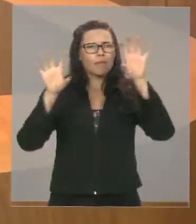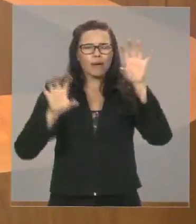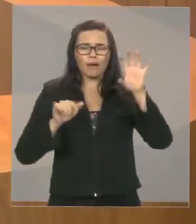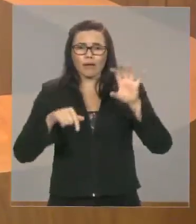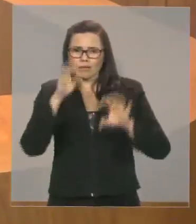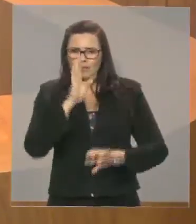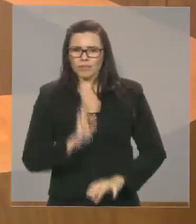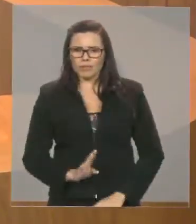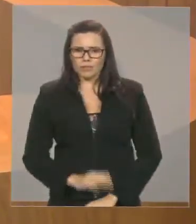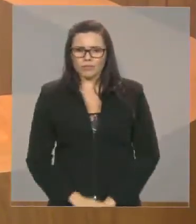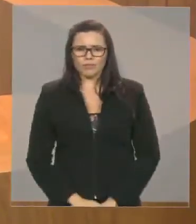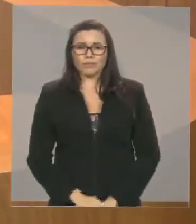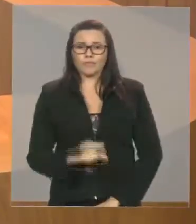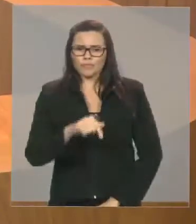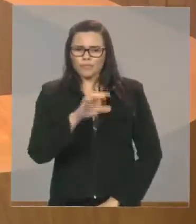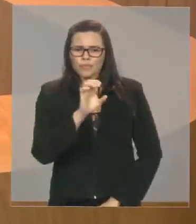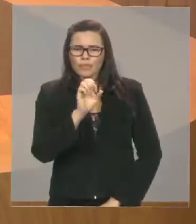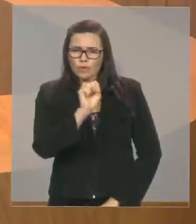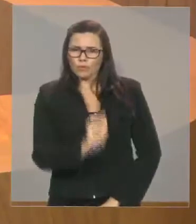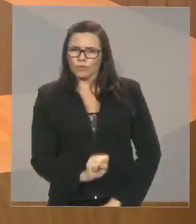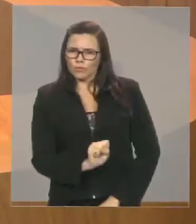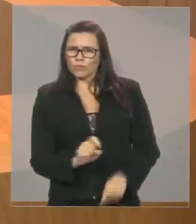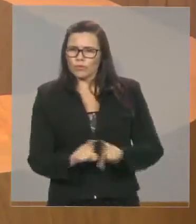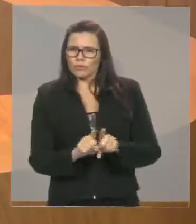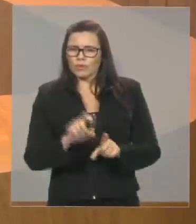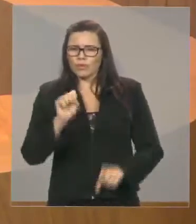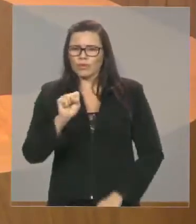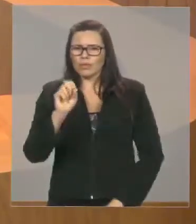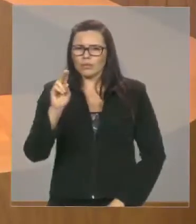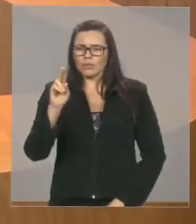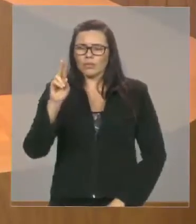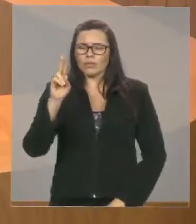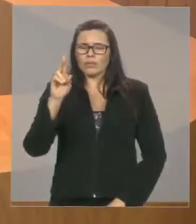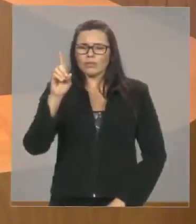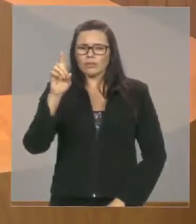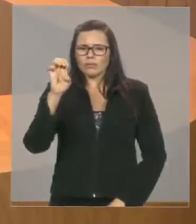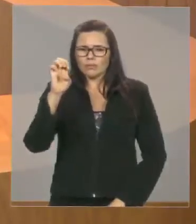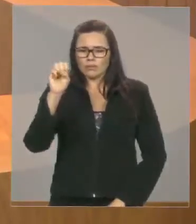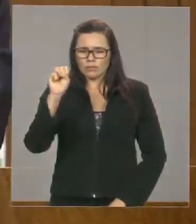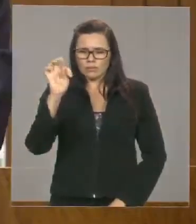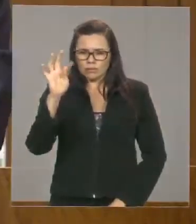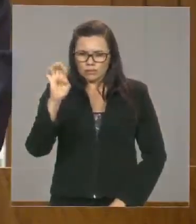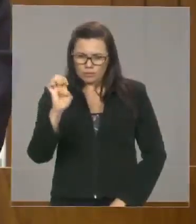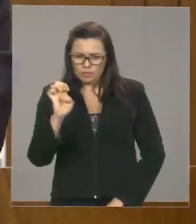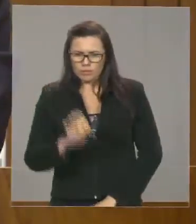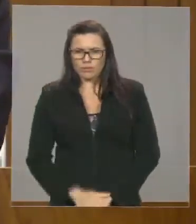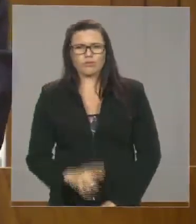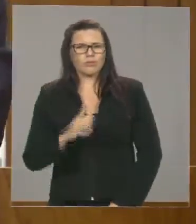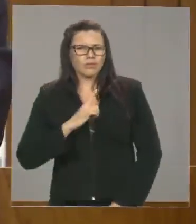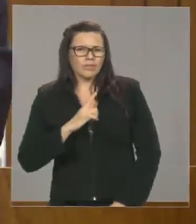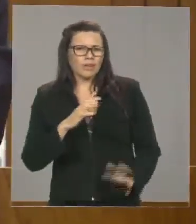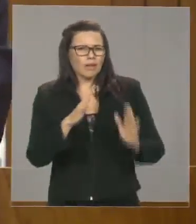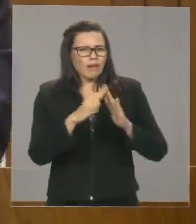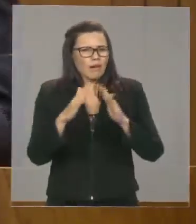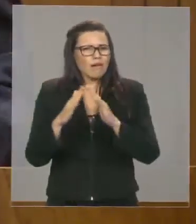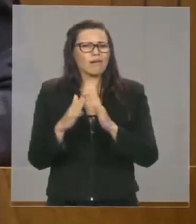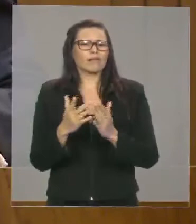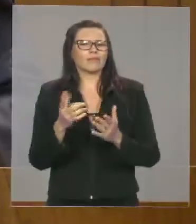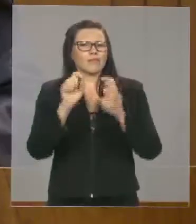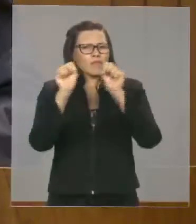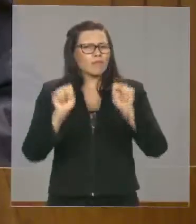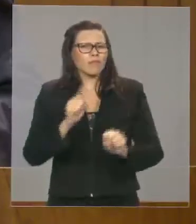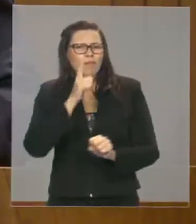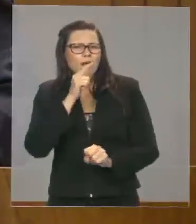aproximadamente 88% dos domicílios com esgotos, existe domicílio com esgotos ligado à rede,